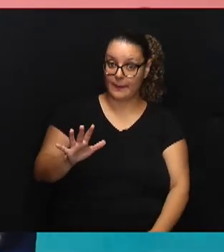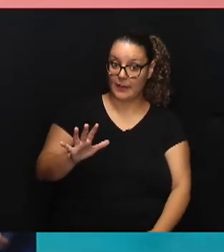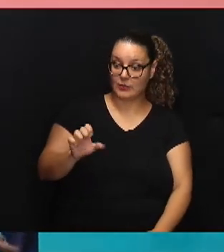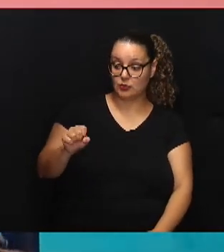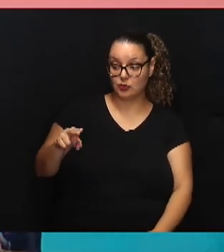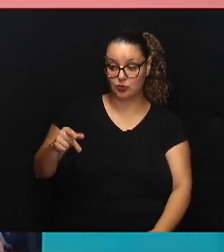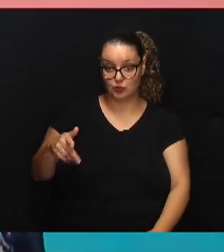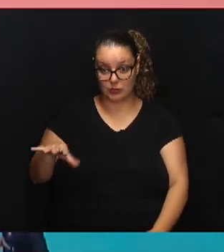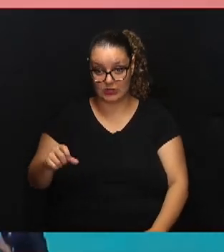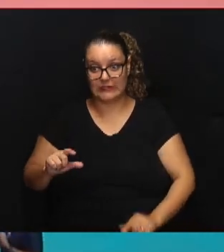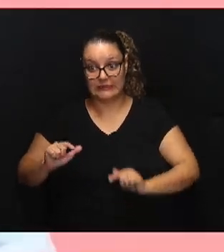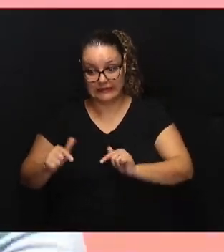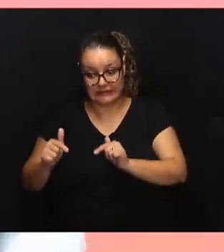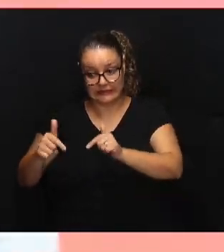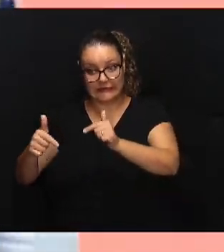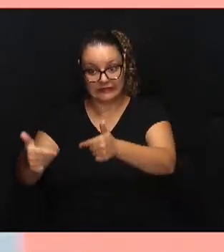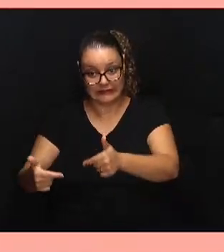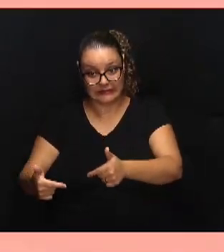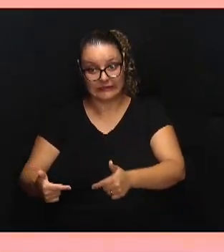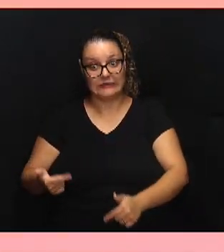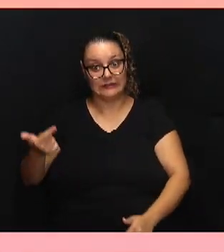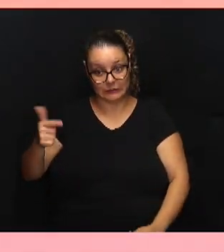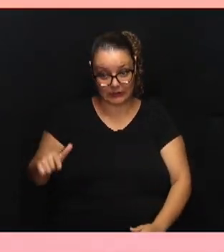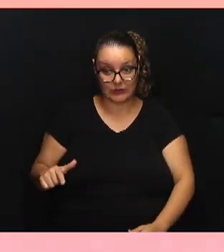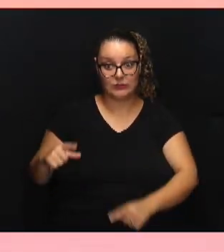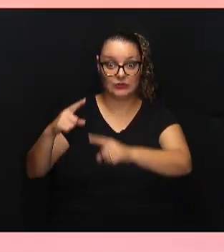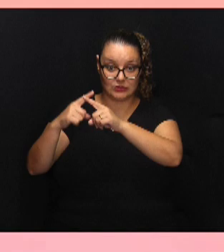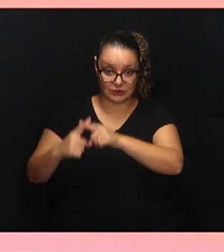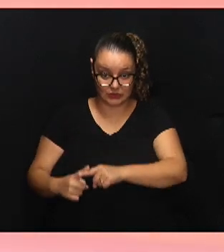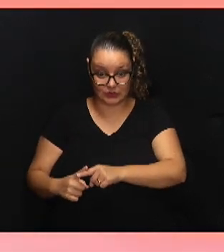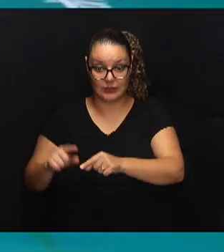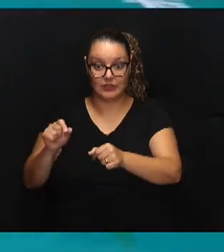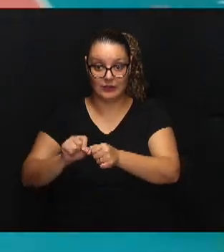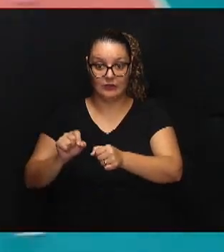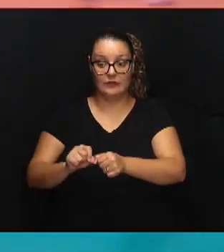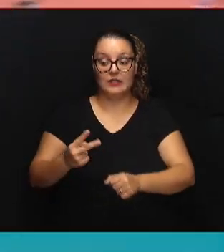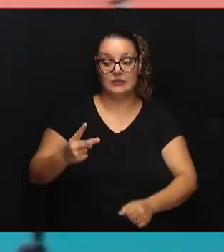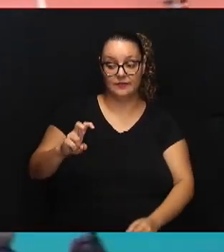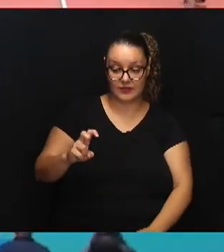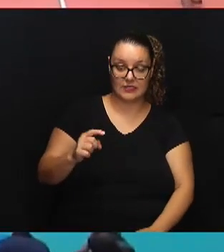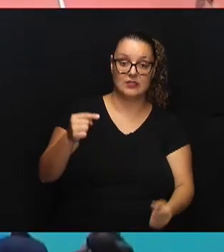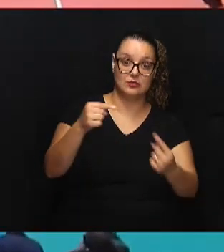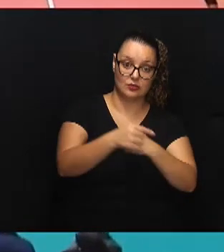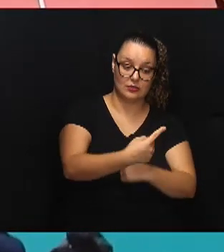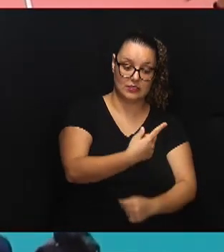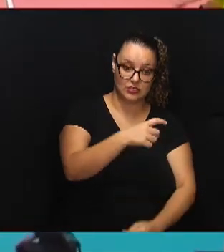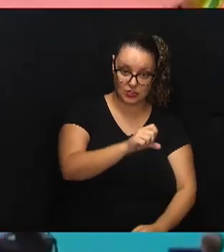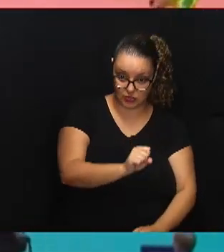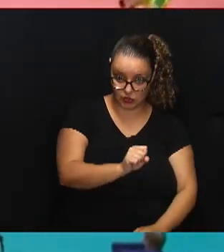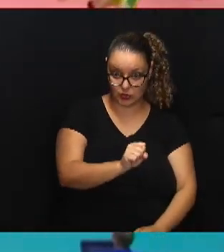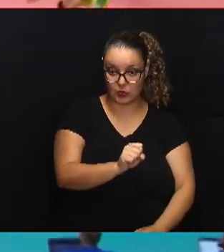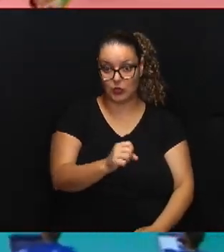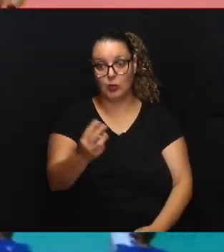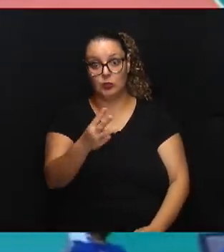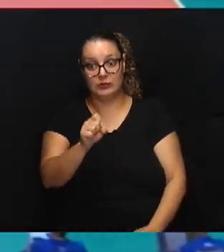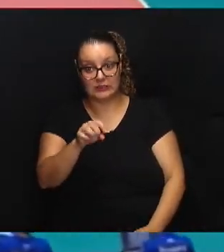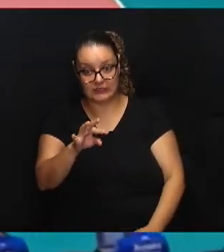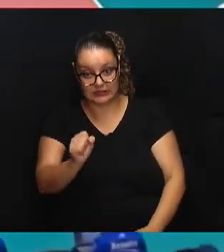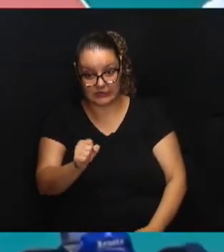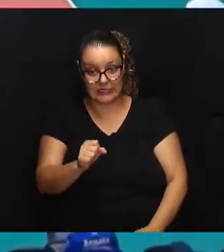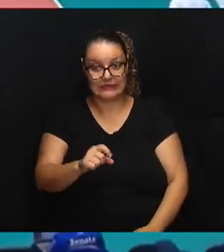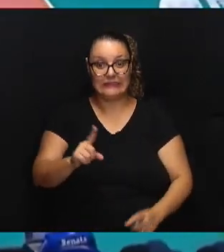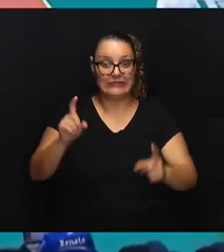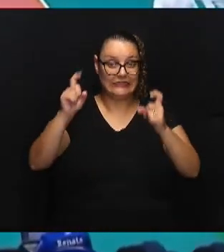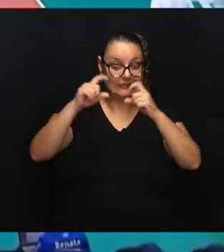Suzano, lutando pela sobrevivência na competição, fez 25-18. O terceiro set, de